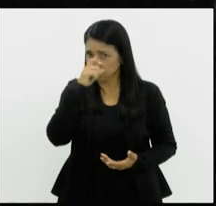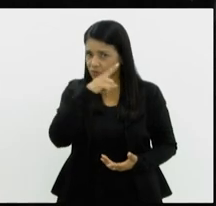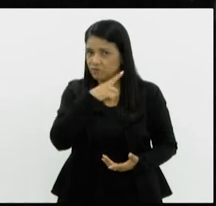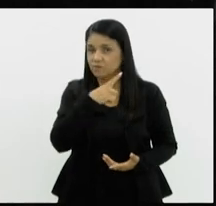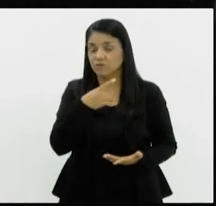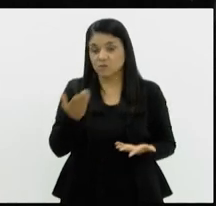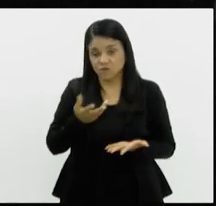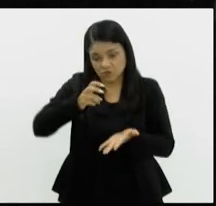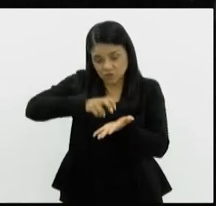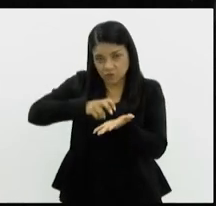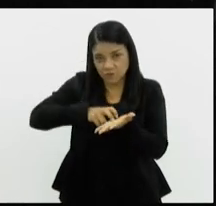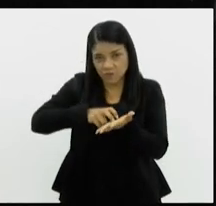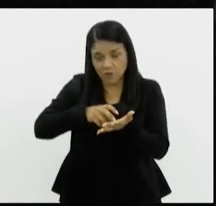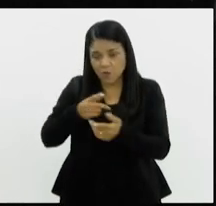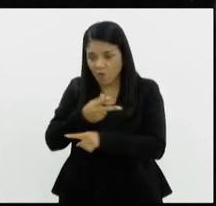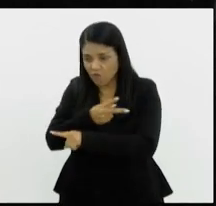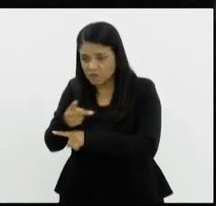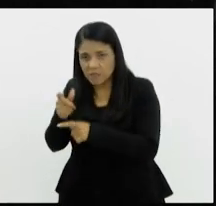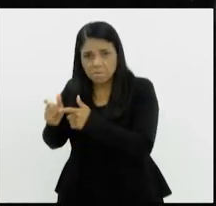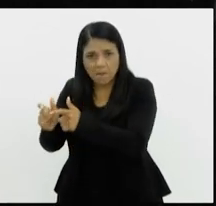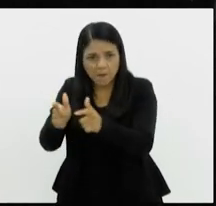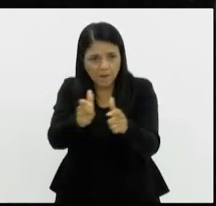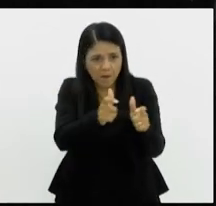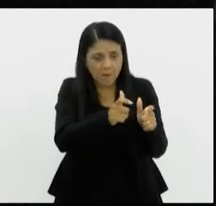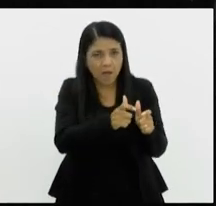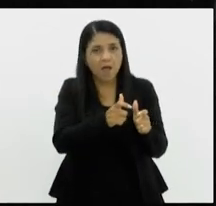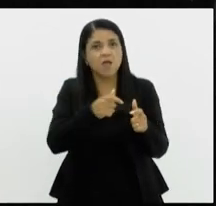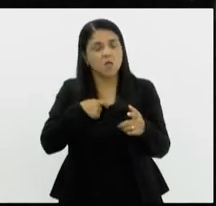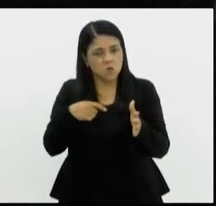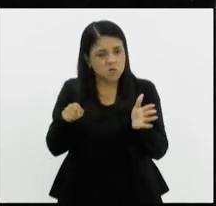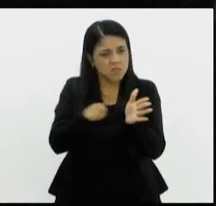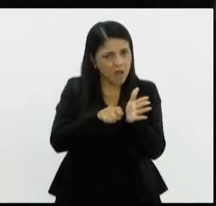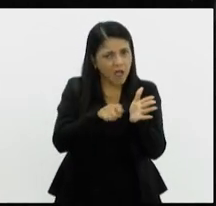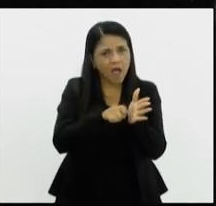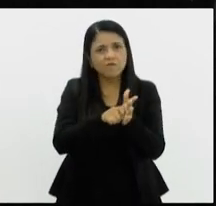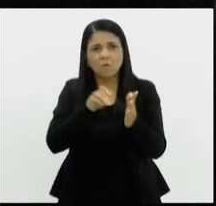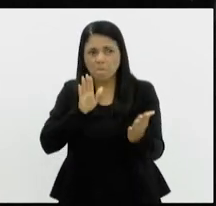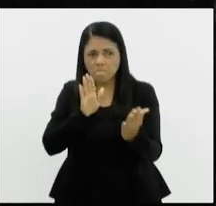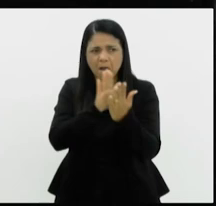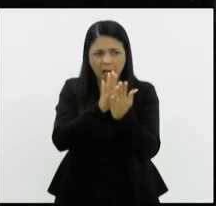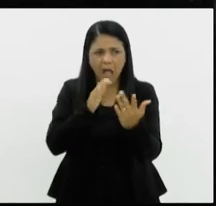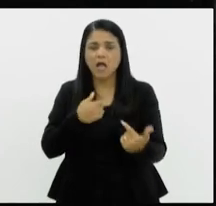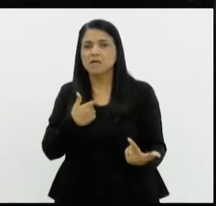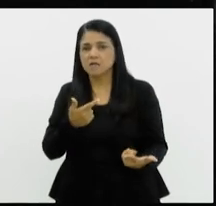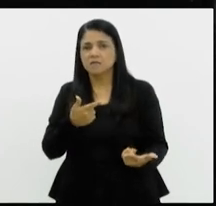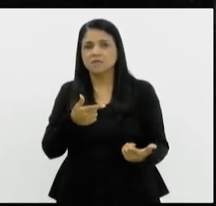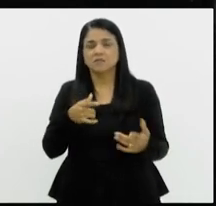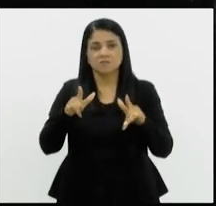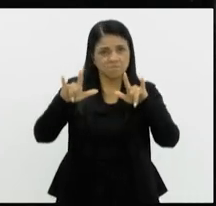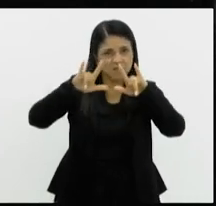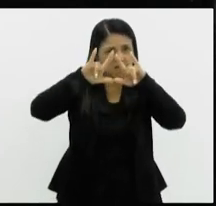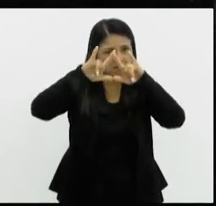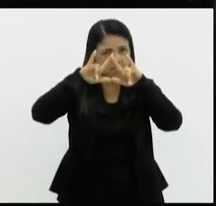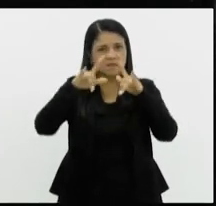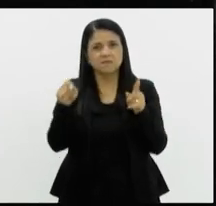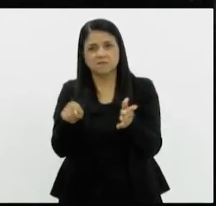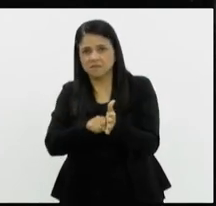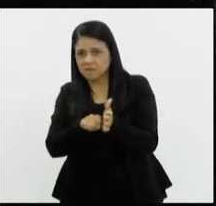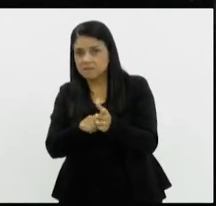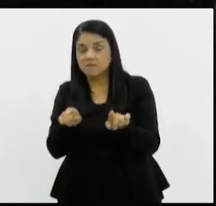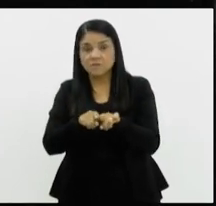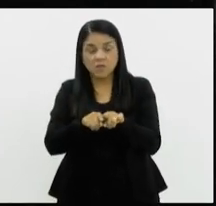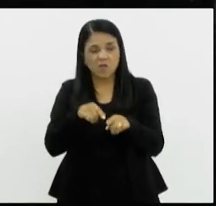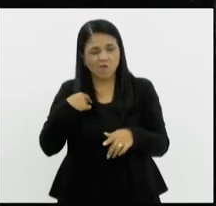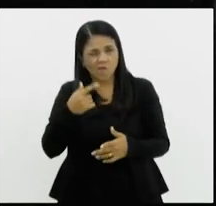eu estive em alguns lugares Todos sabem o quanto eu bato de frente com a questão do tráfico da milícia Narc milícia eu vi uma